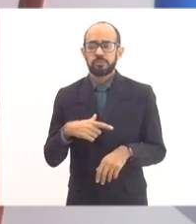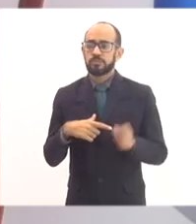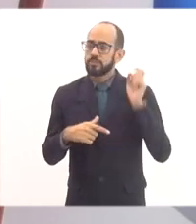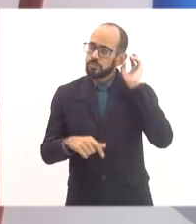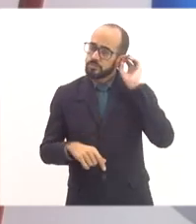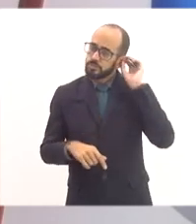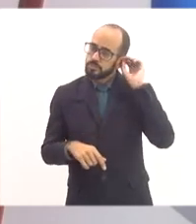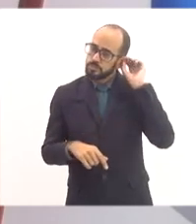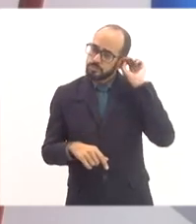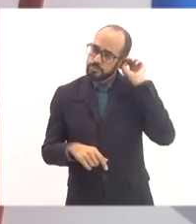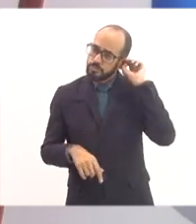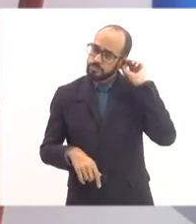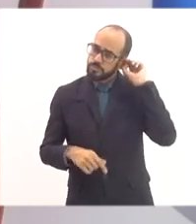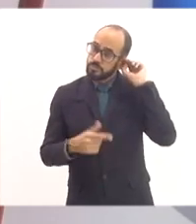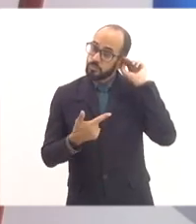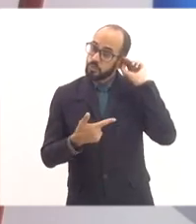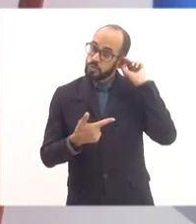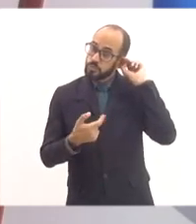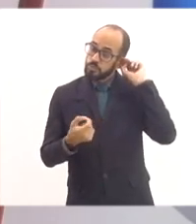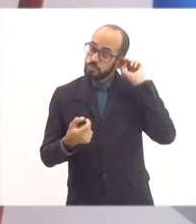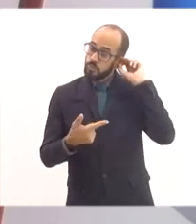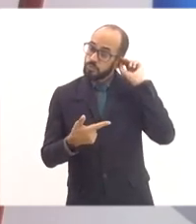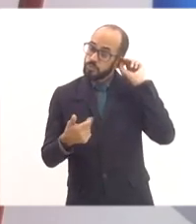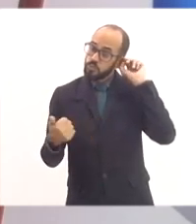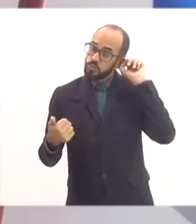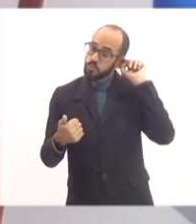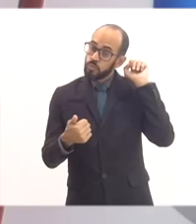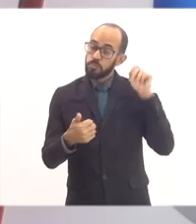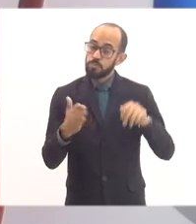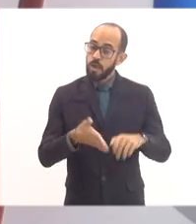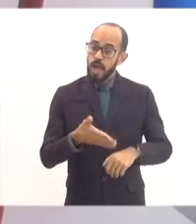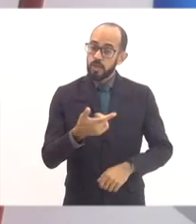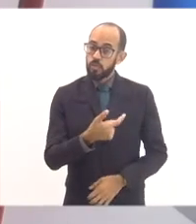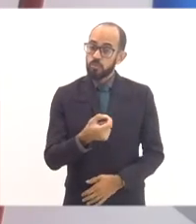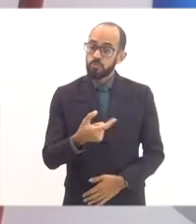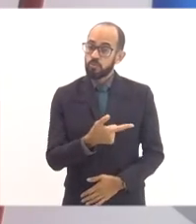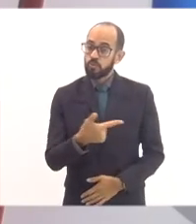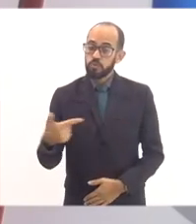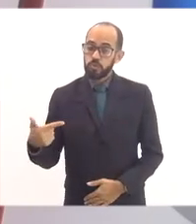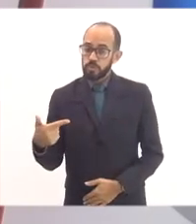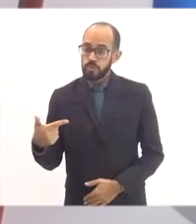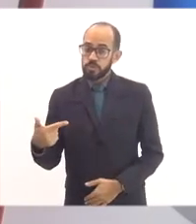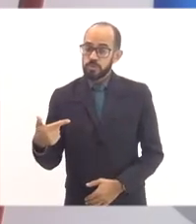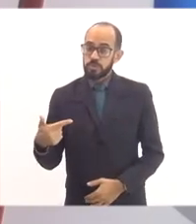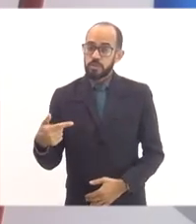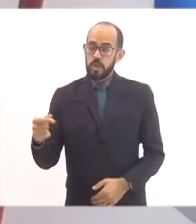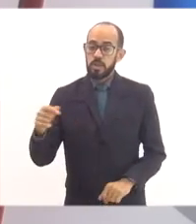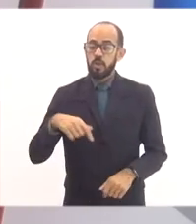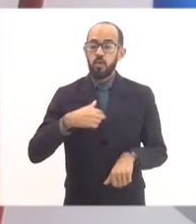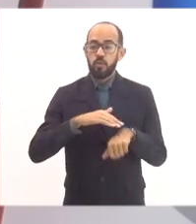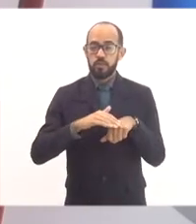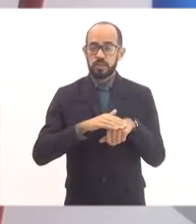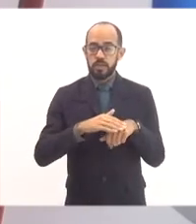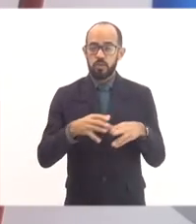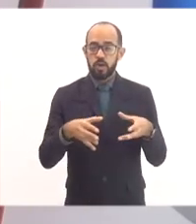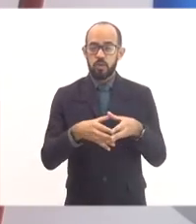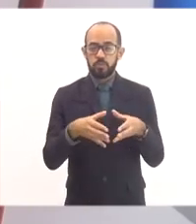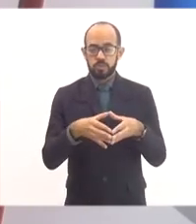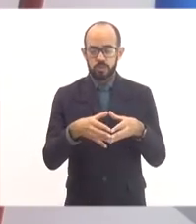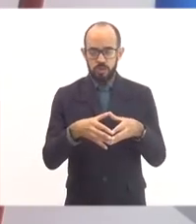Shoai 2021 e 22, que também conversei com uma comissão e garanti